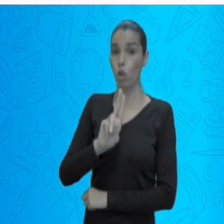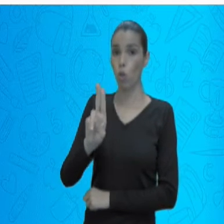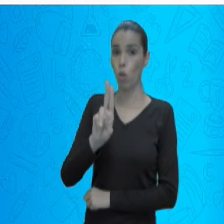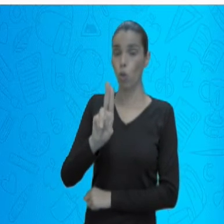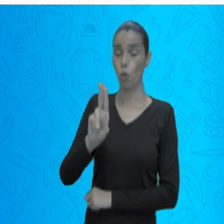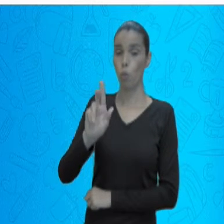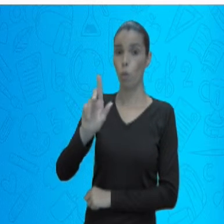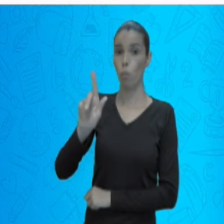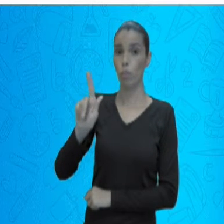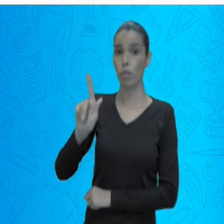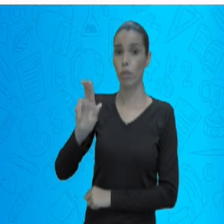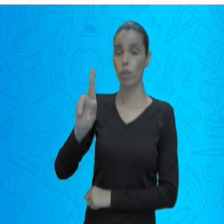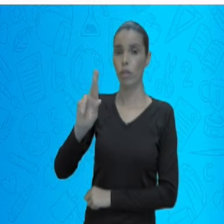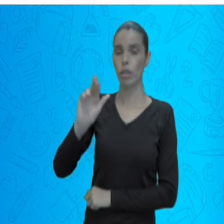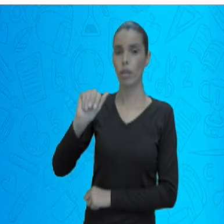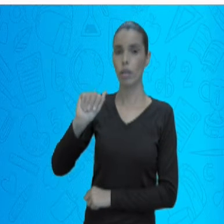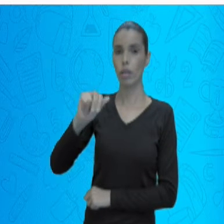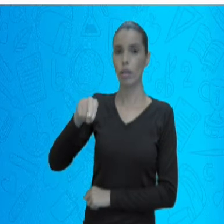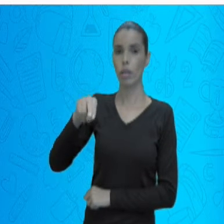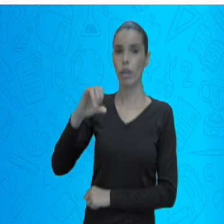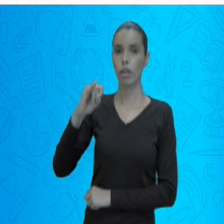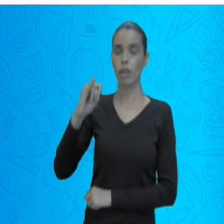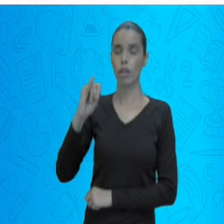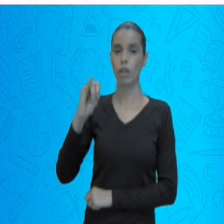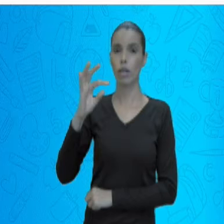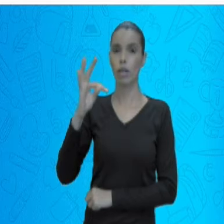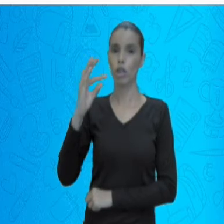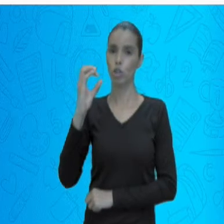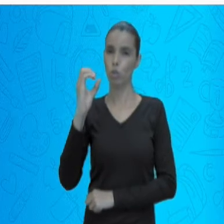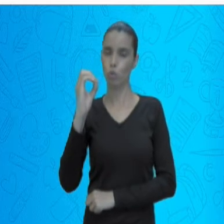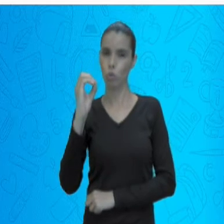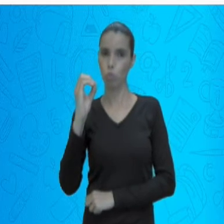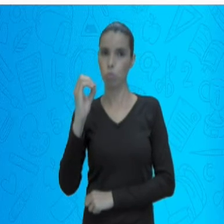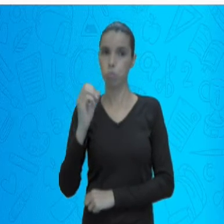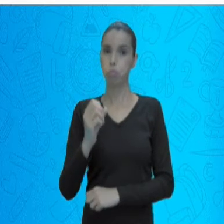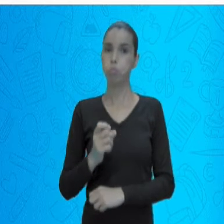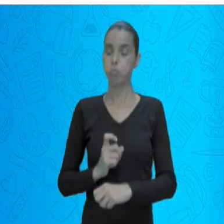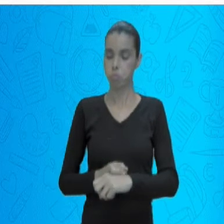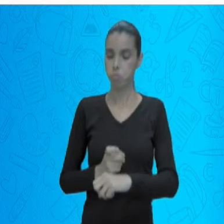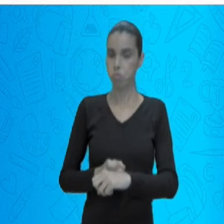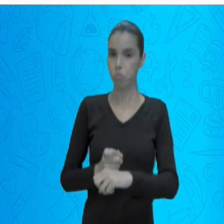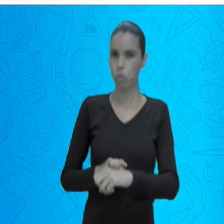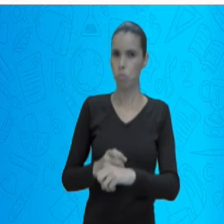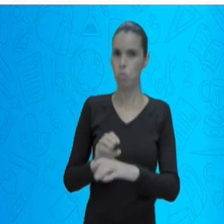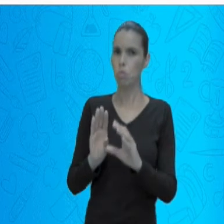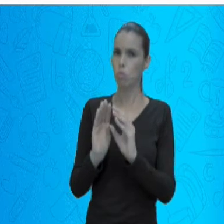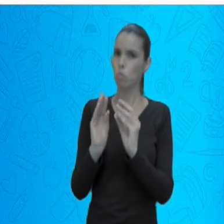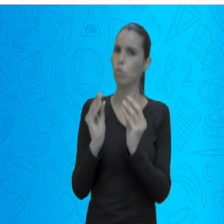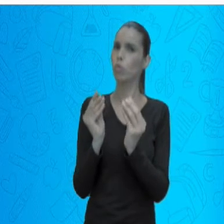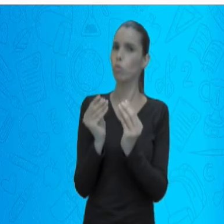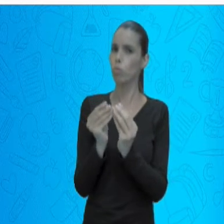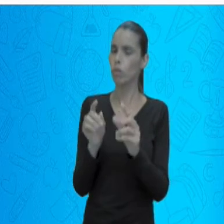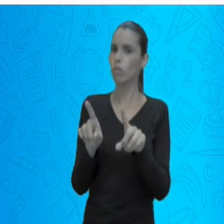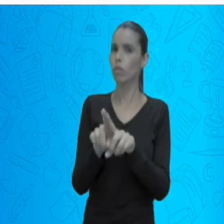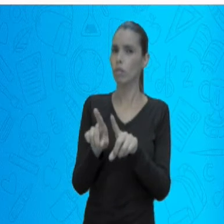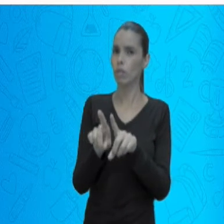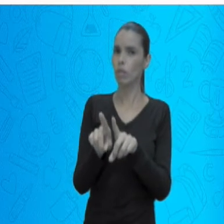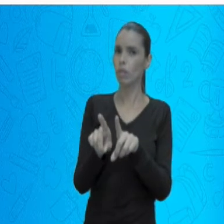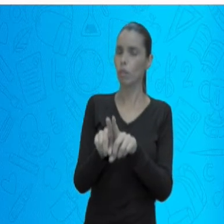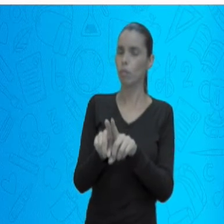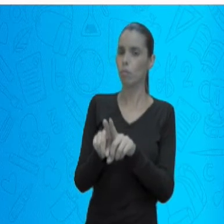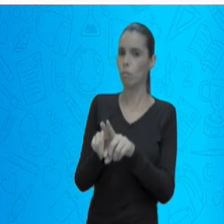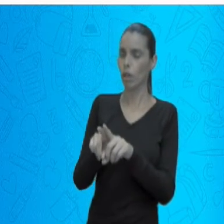né? Pelo visual, a gente vê partes bem claras, partes mais